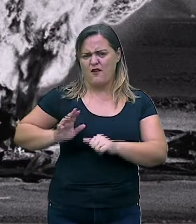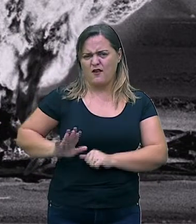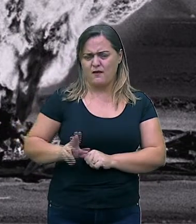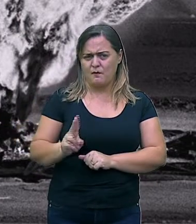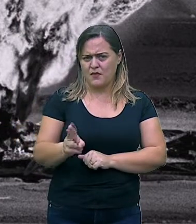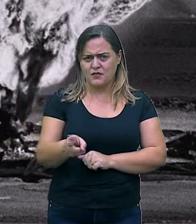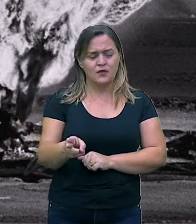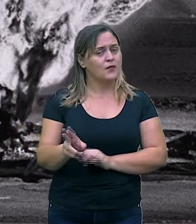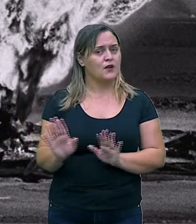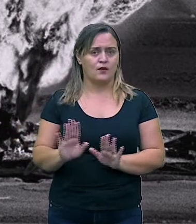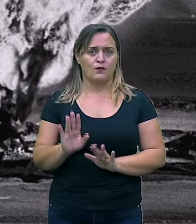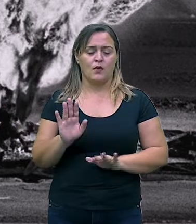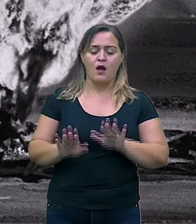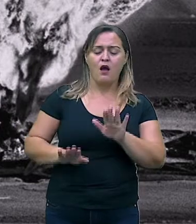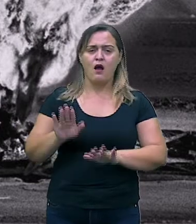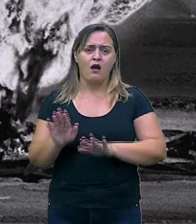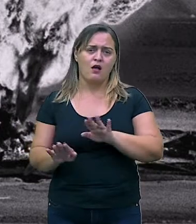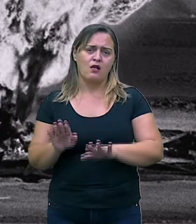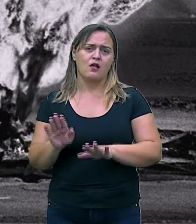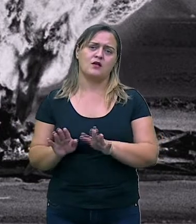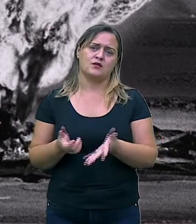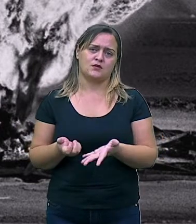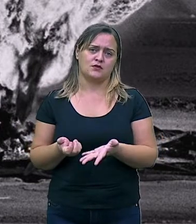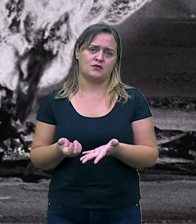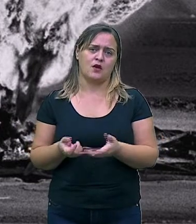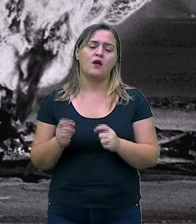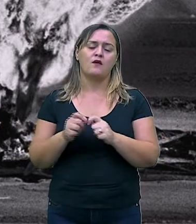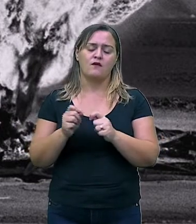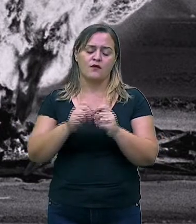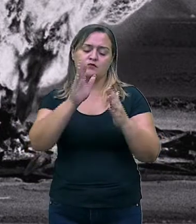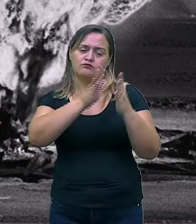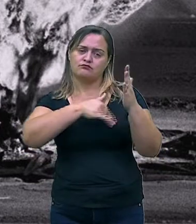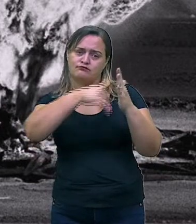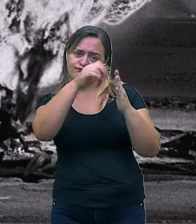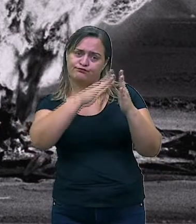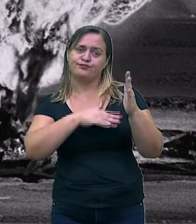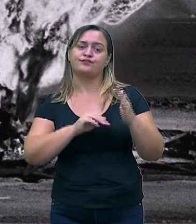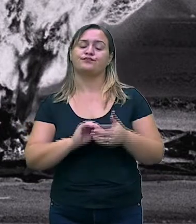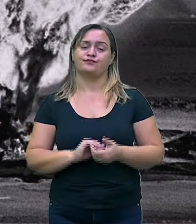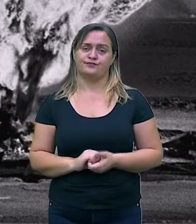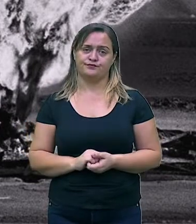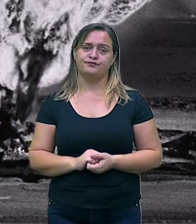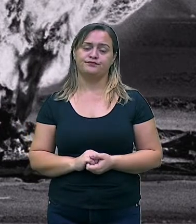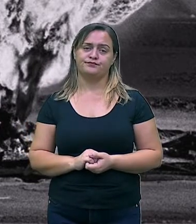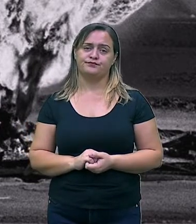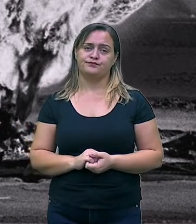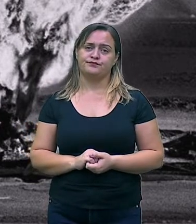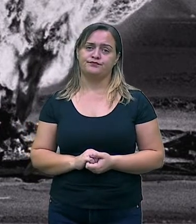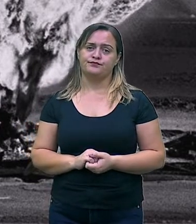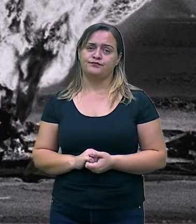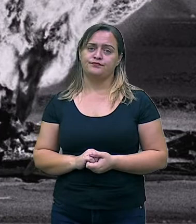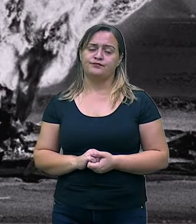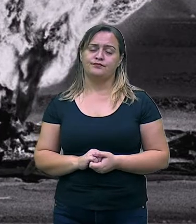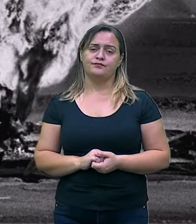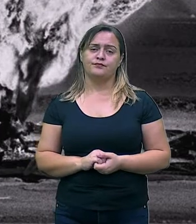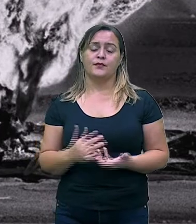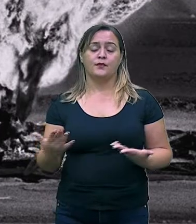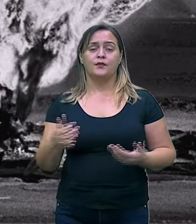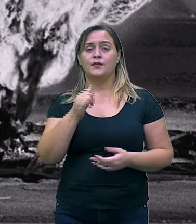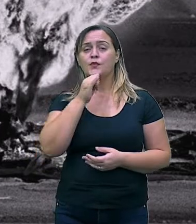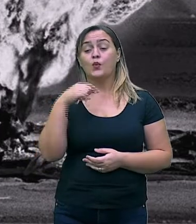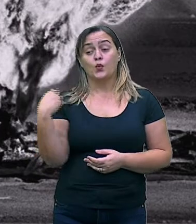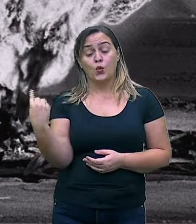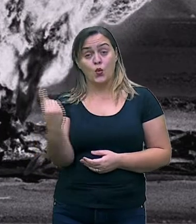especiais. E da mesma maneira, nós, os seres humanos, né, compreendem e se relacionam também